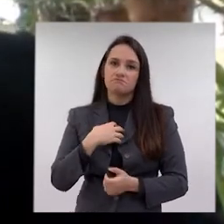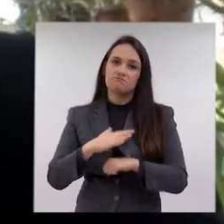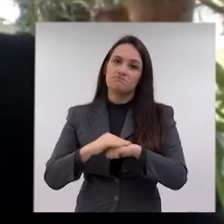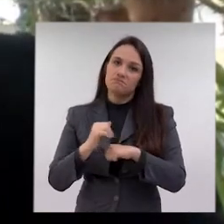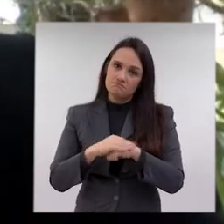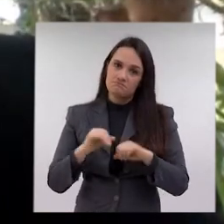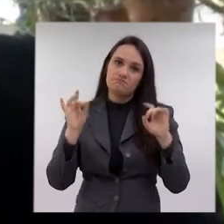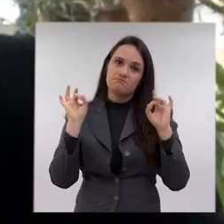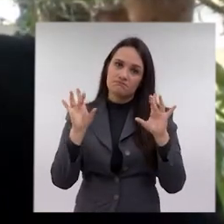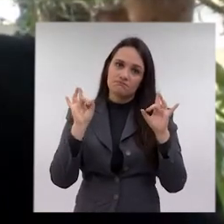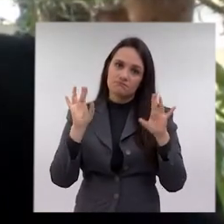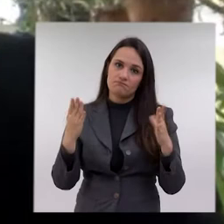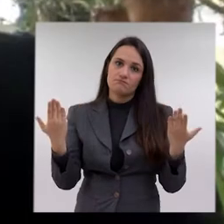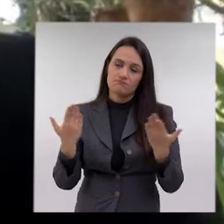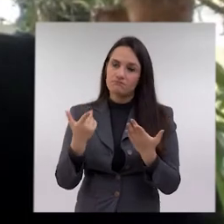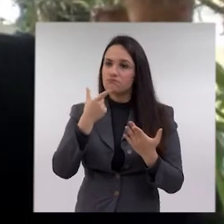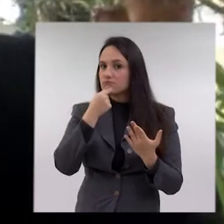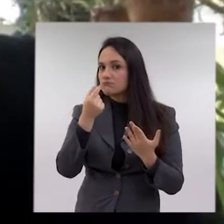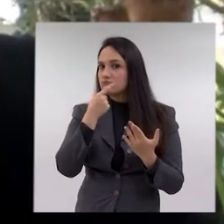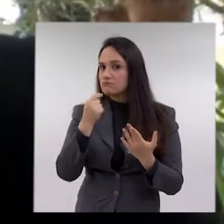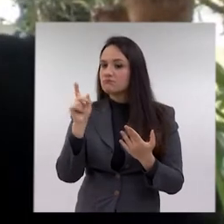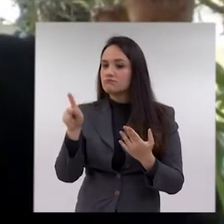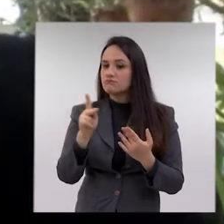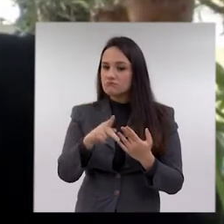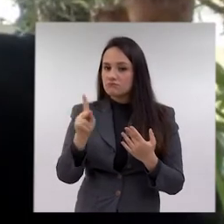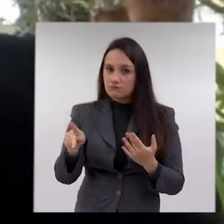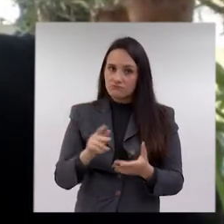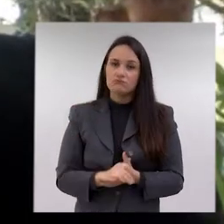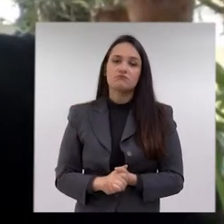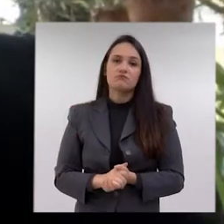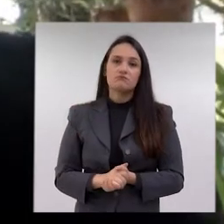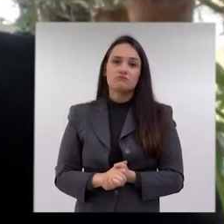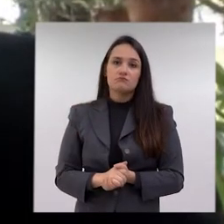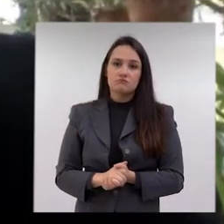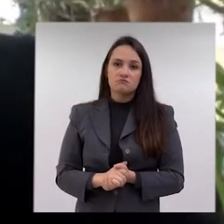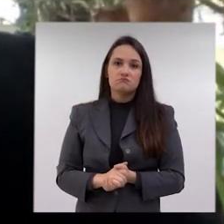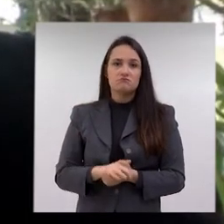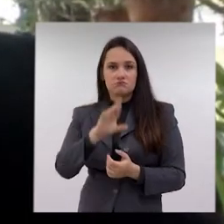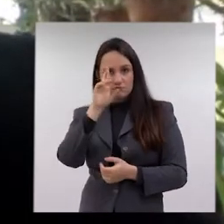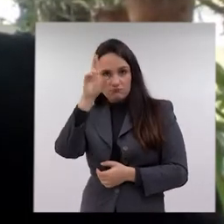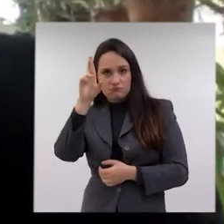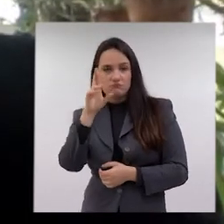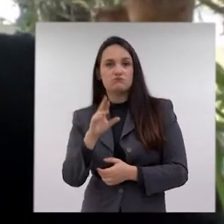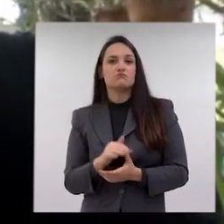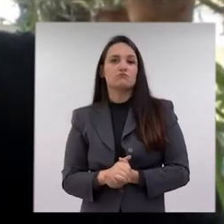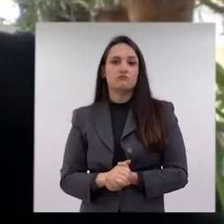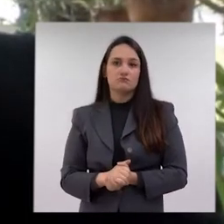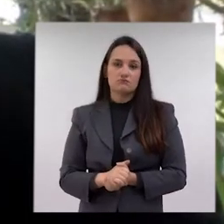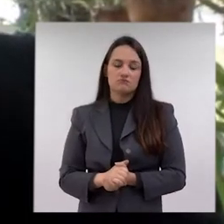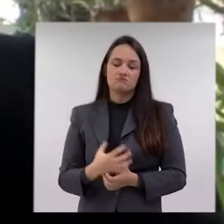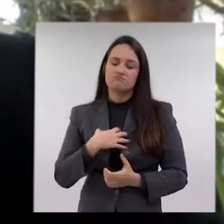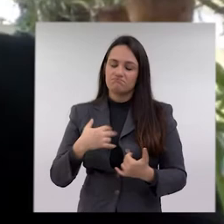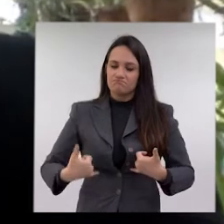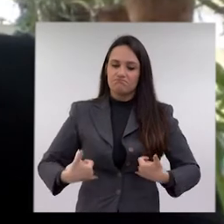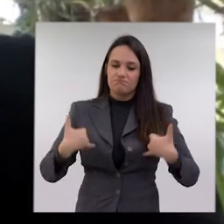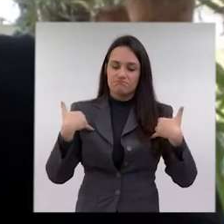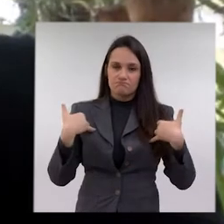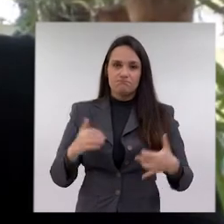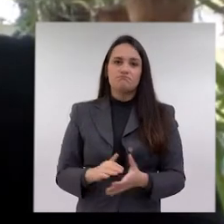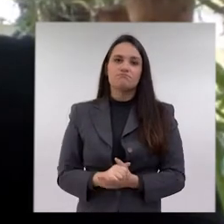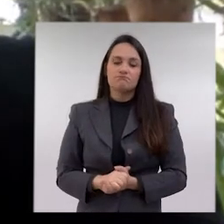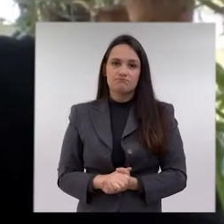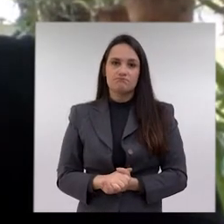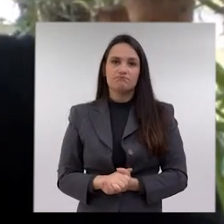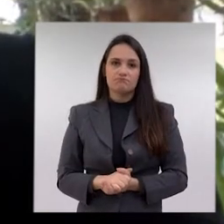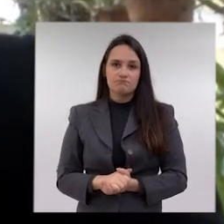carinho em especial a esse grande professor, esse grande gestor, que nos orgulha muito